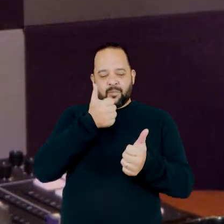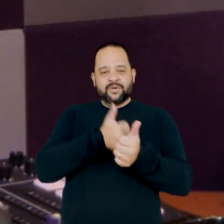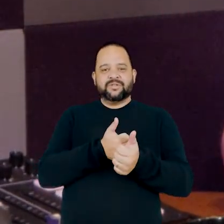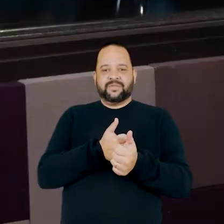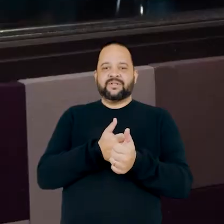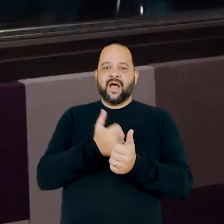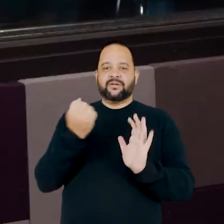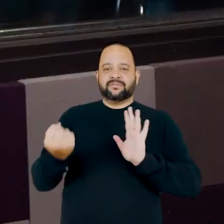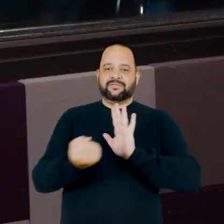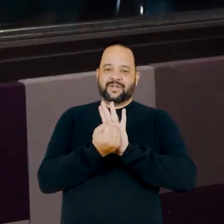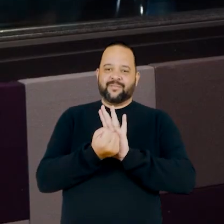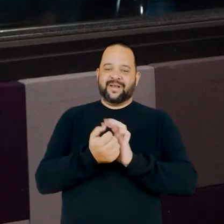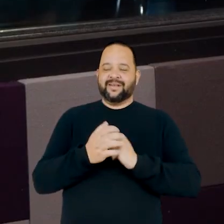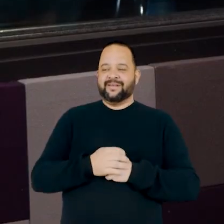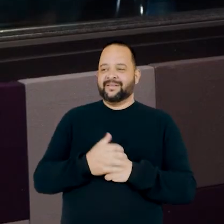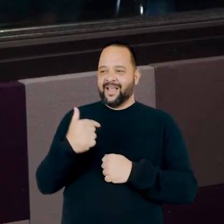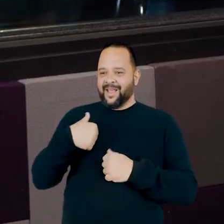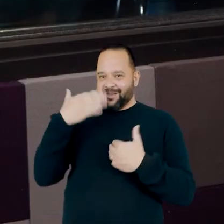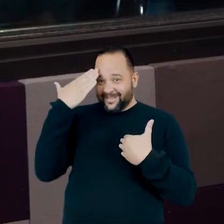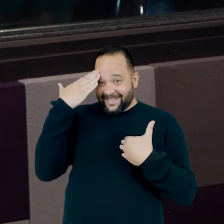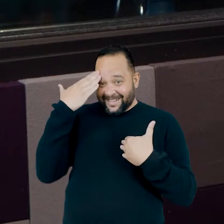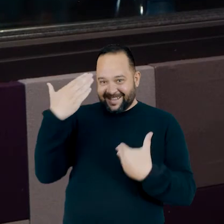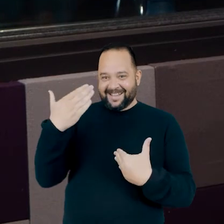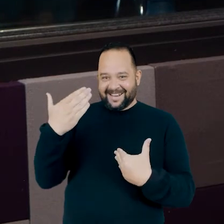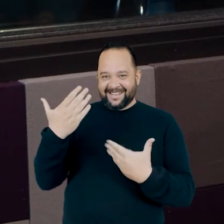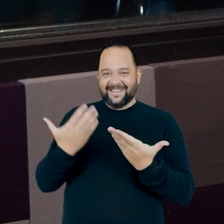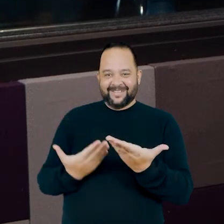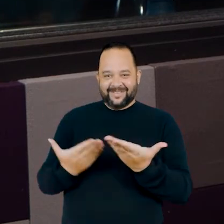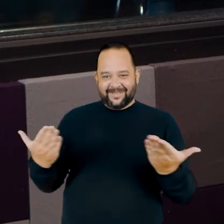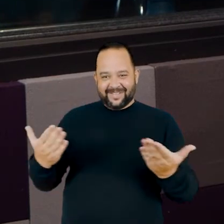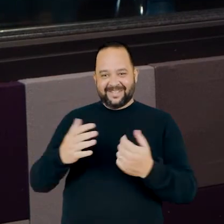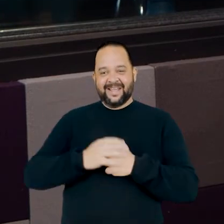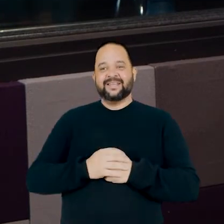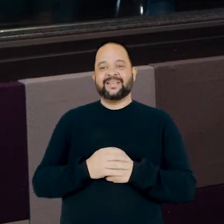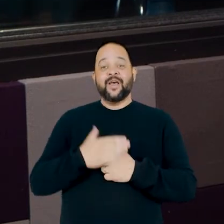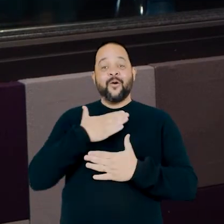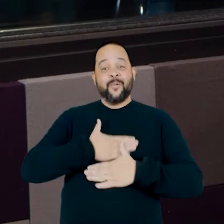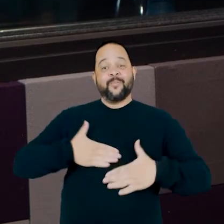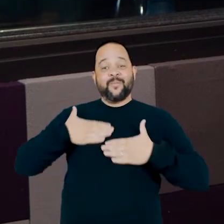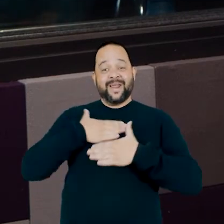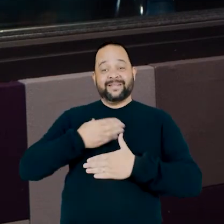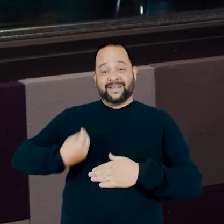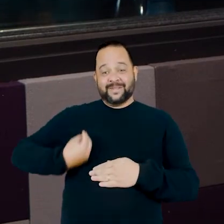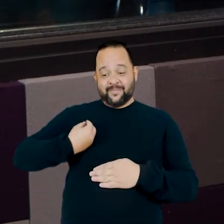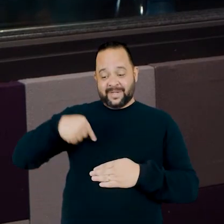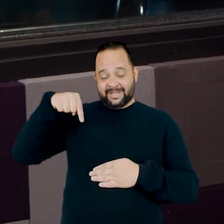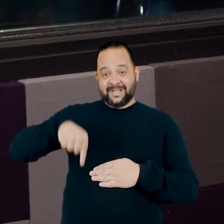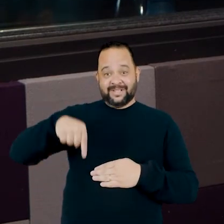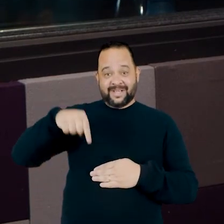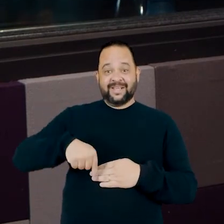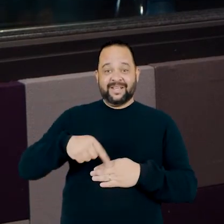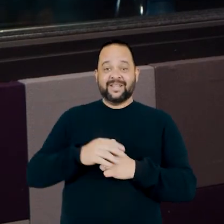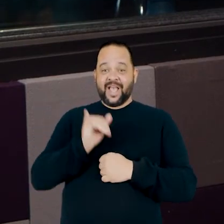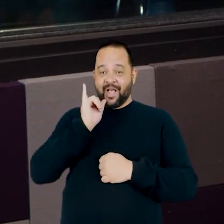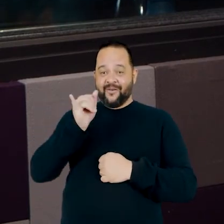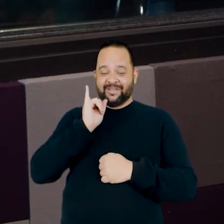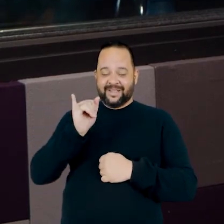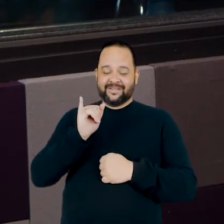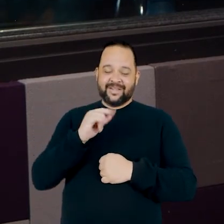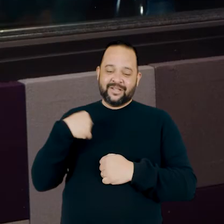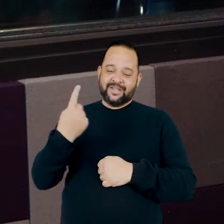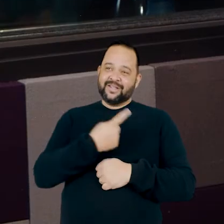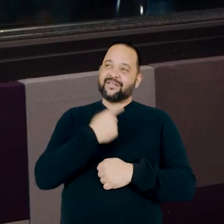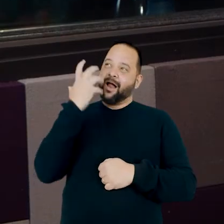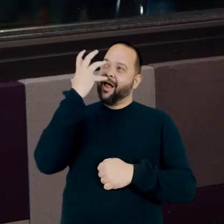áudio. Gente, eu que agradeço, Laura, Mauri. É um prazer imenso estar aqui com vocês, falando um pouquinho dessa nossa paixão,